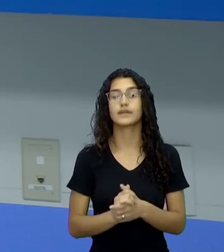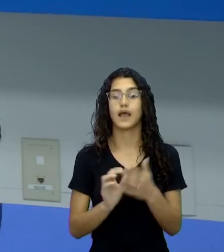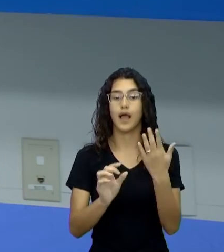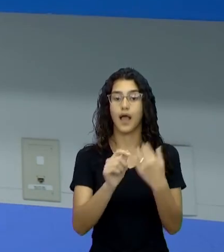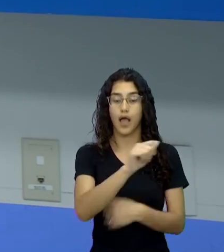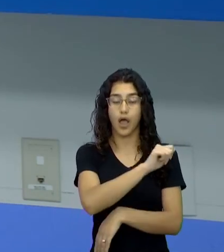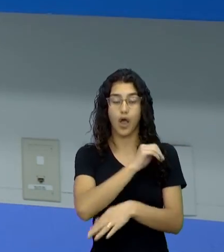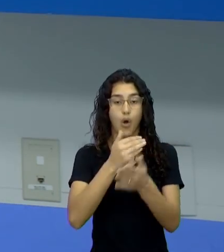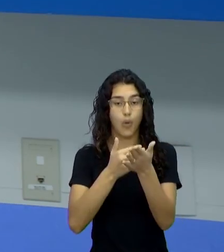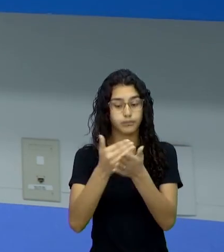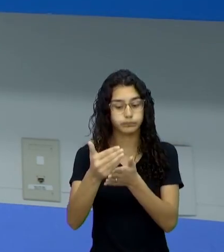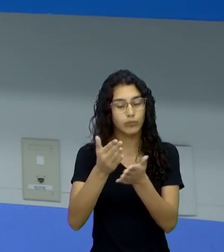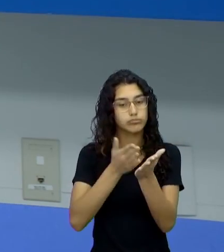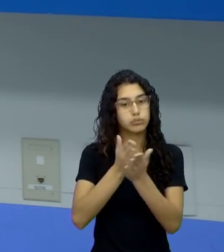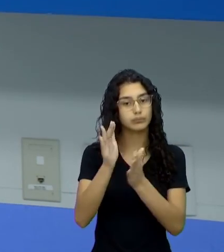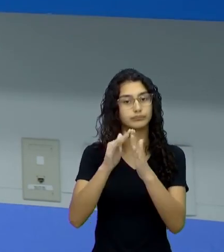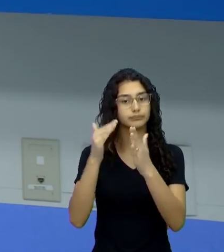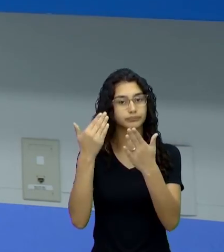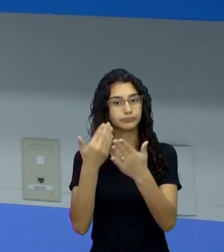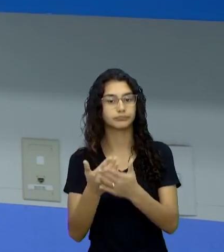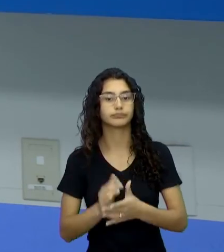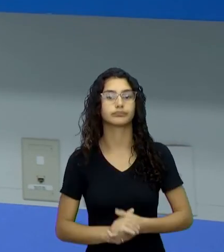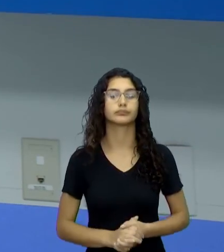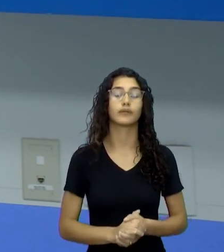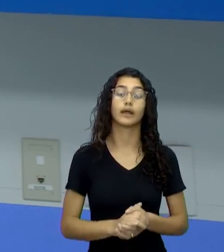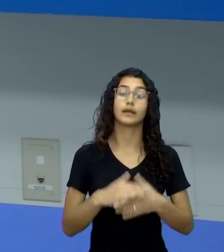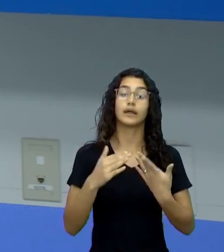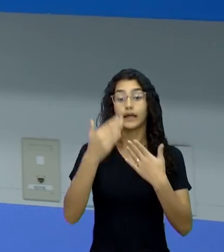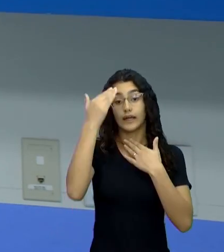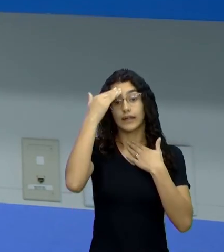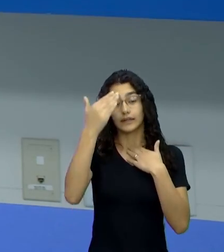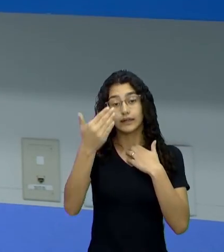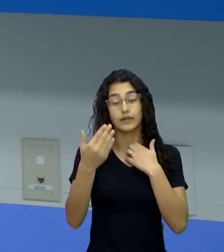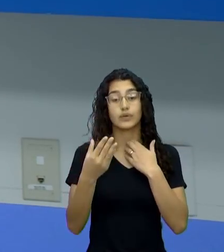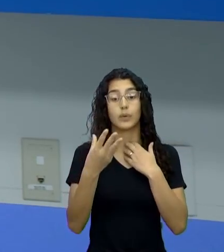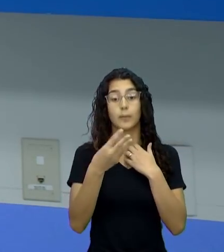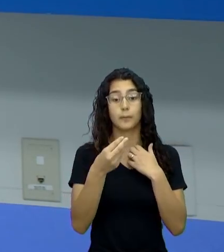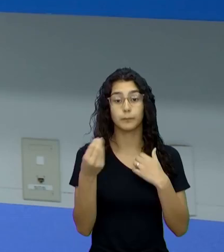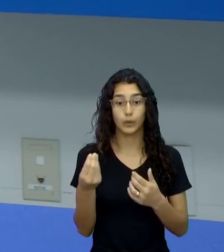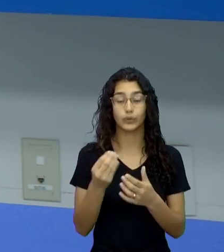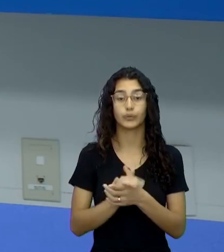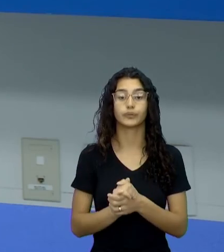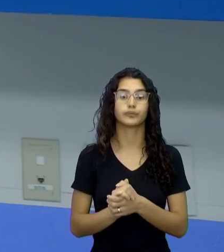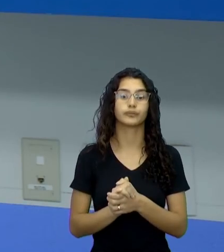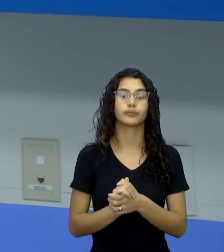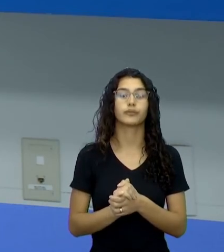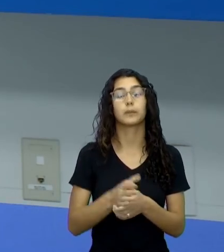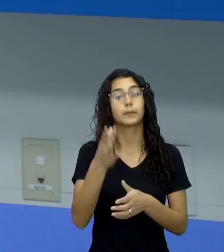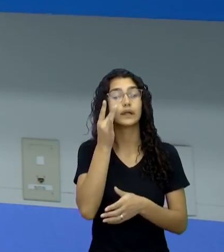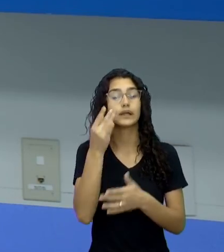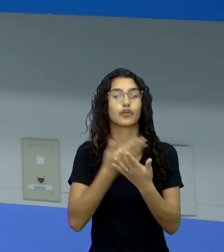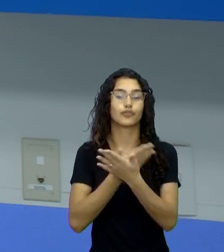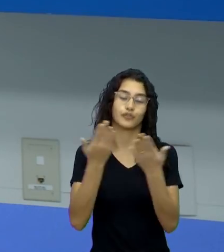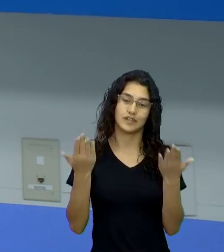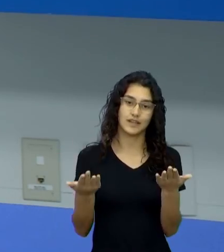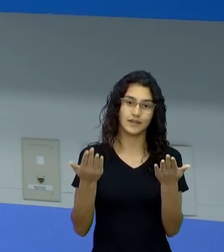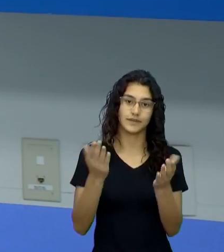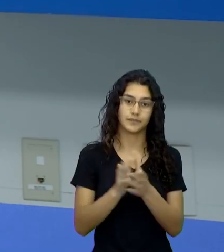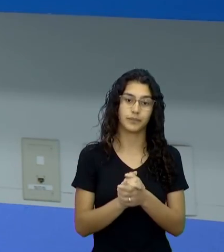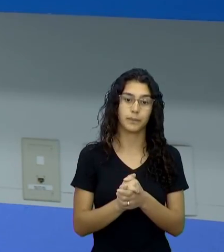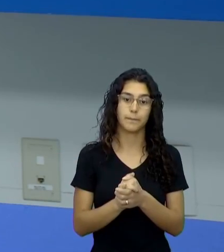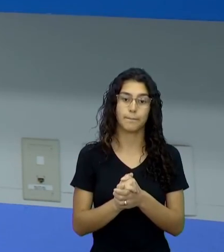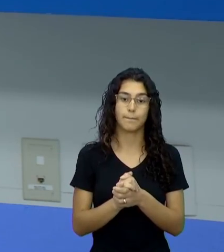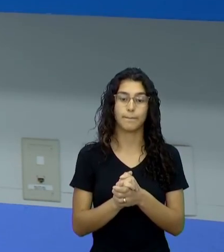longo da trajetória escolar eu agradeço muitíssimo a presença de todos